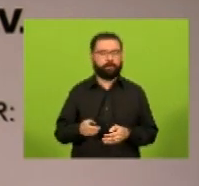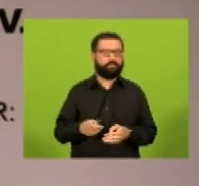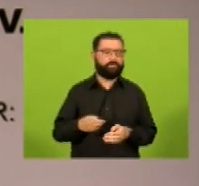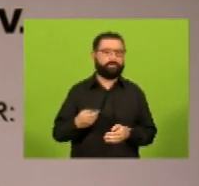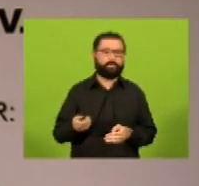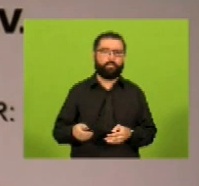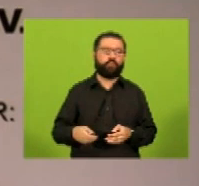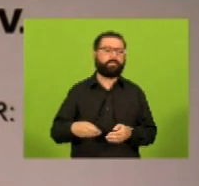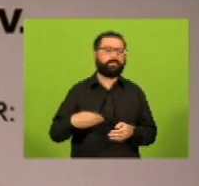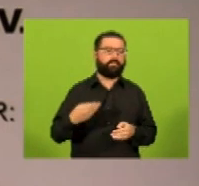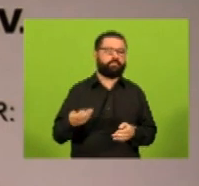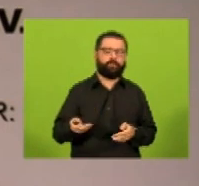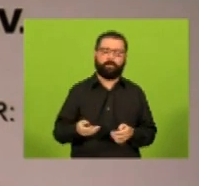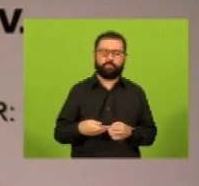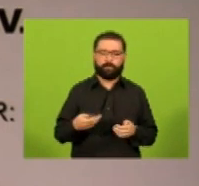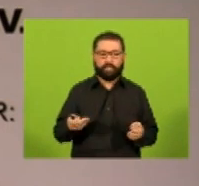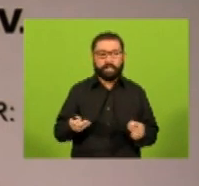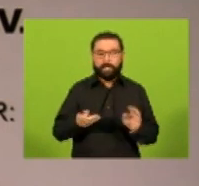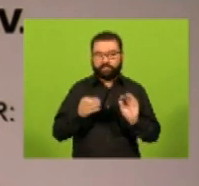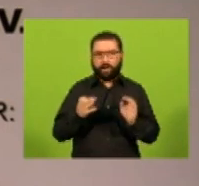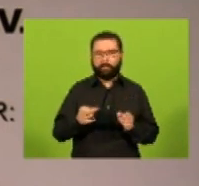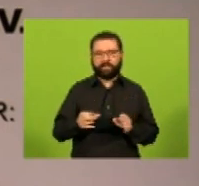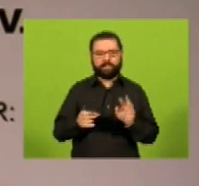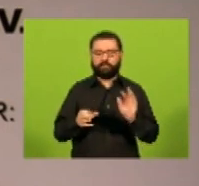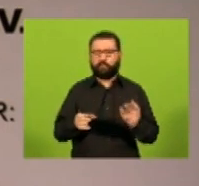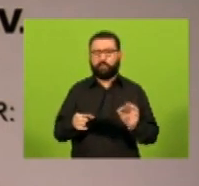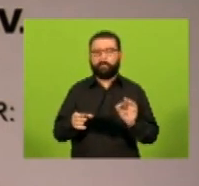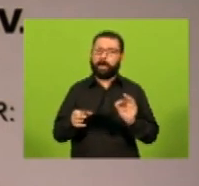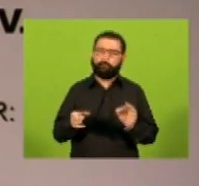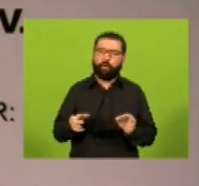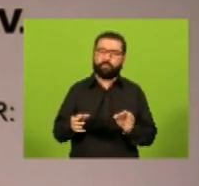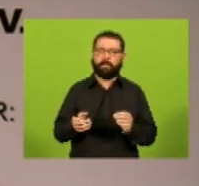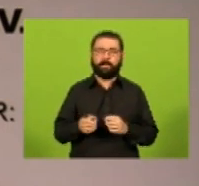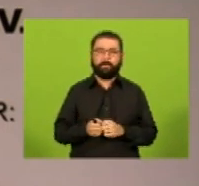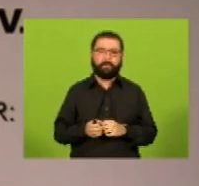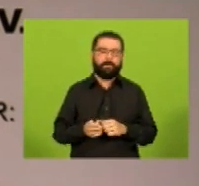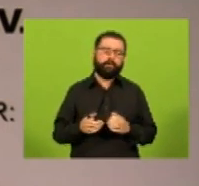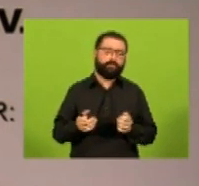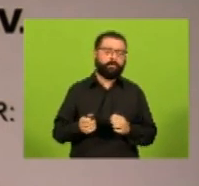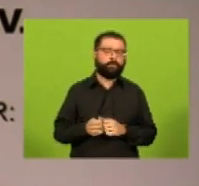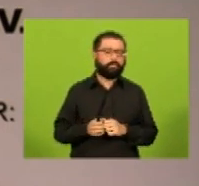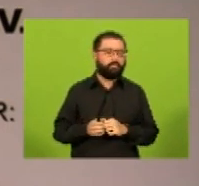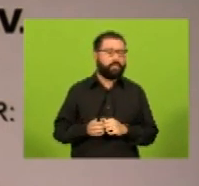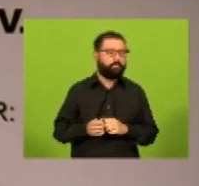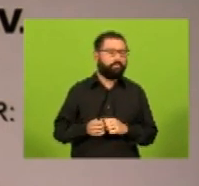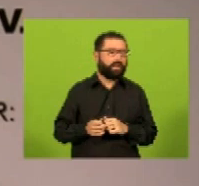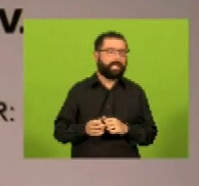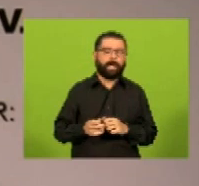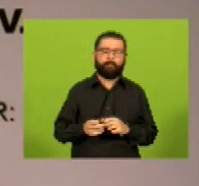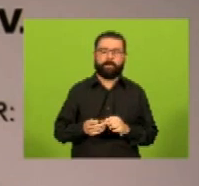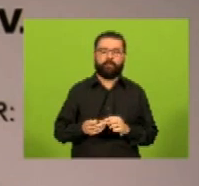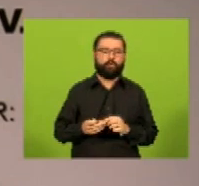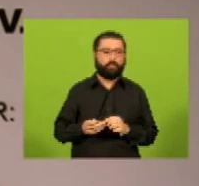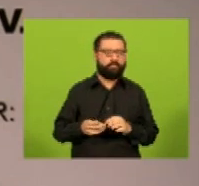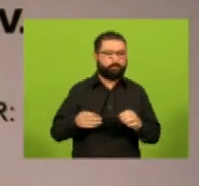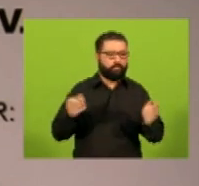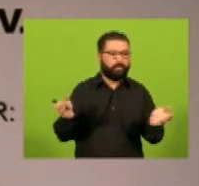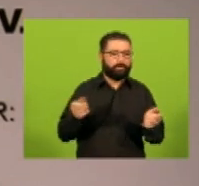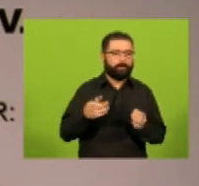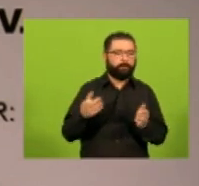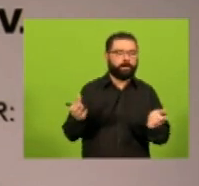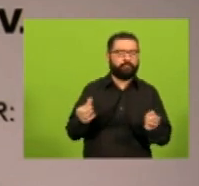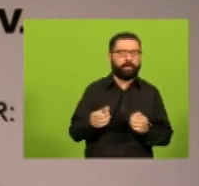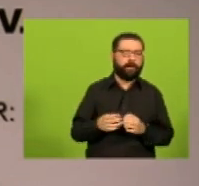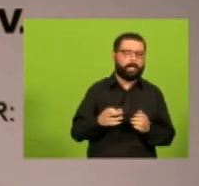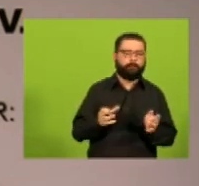novos bicos, novas pontas, novos filtros. Geralmente você só compra a ponta, né? E o filtro. Porque a capa e o corpo,